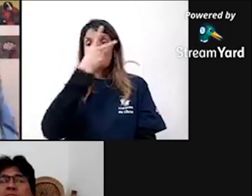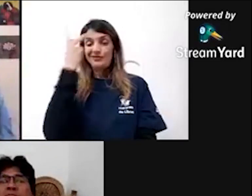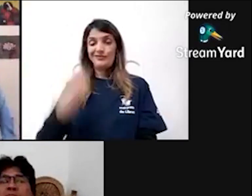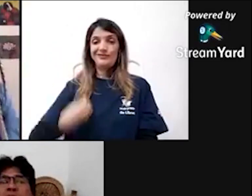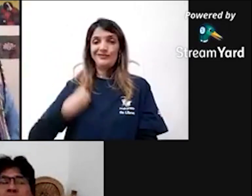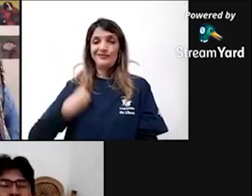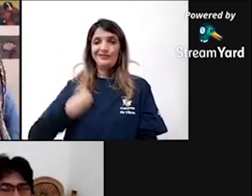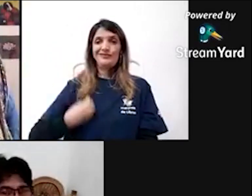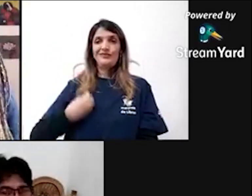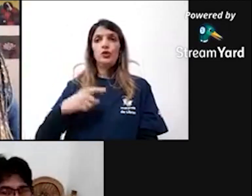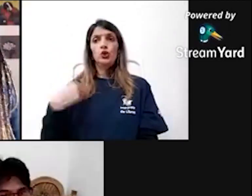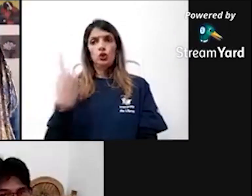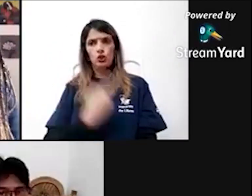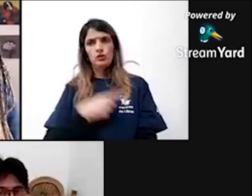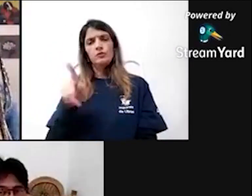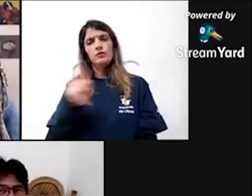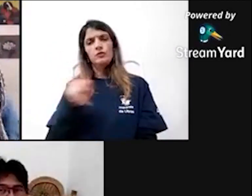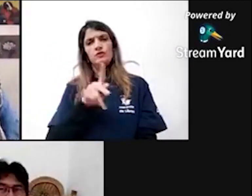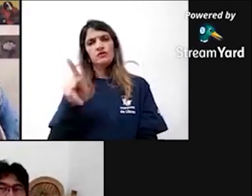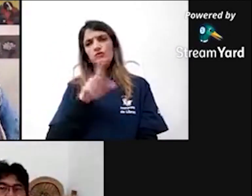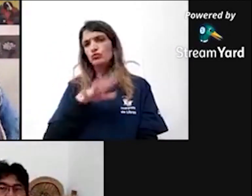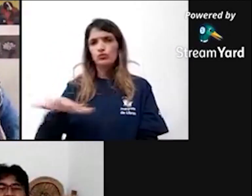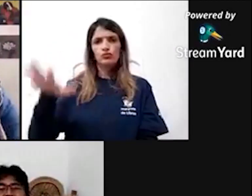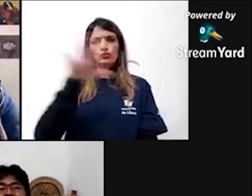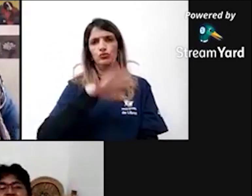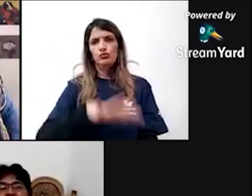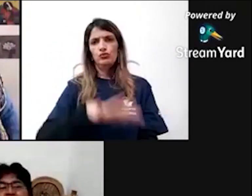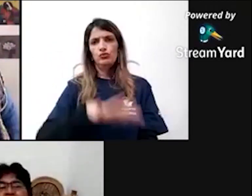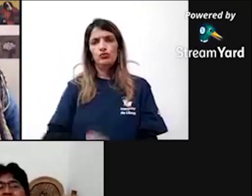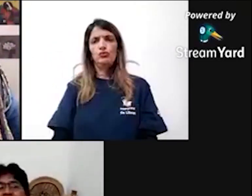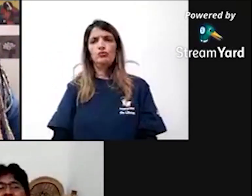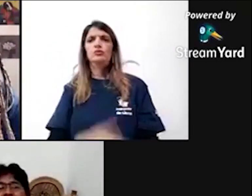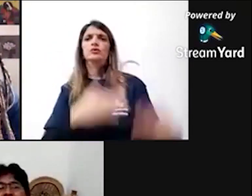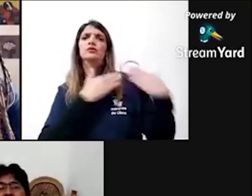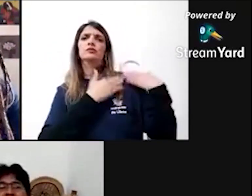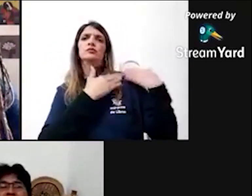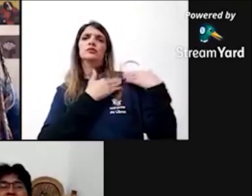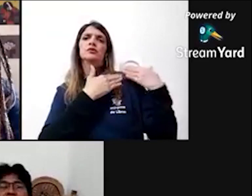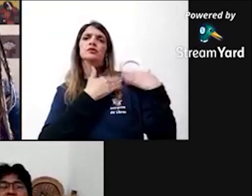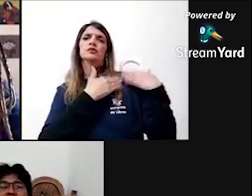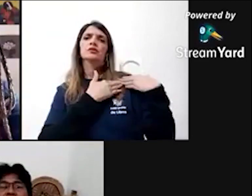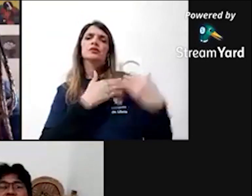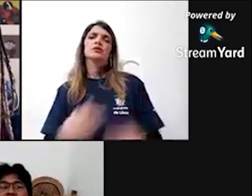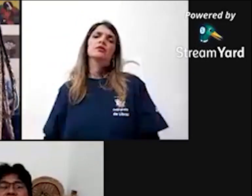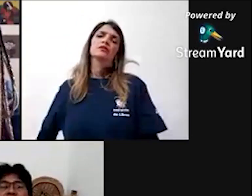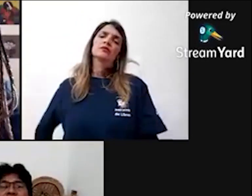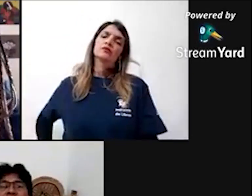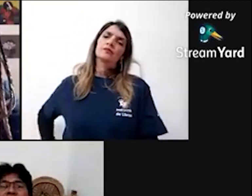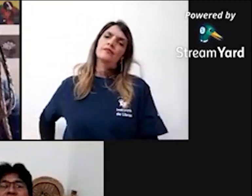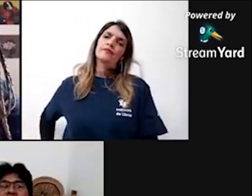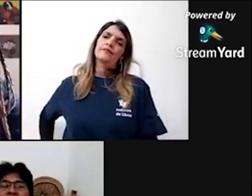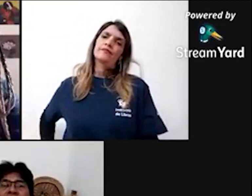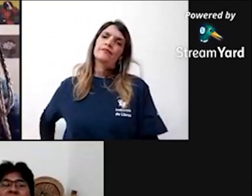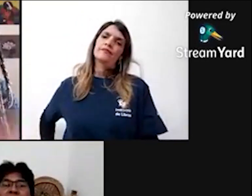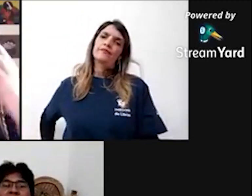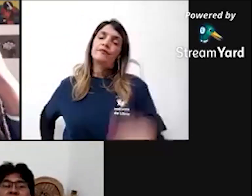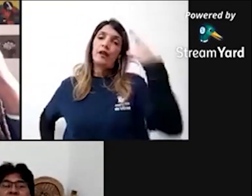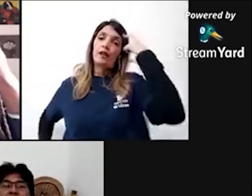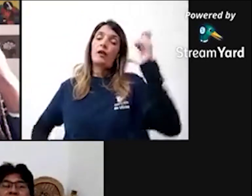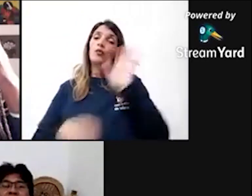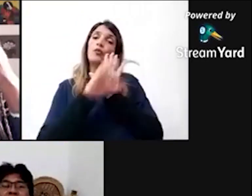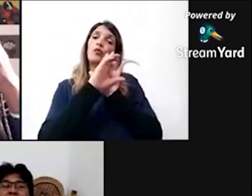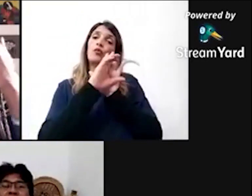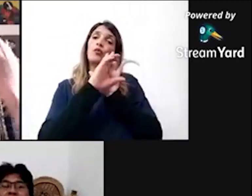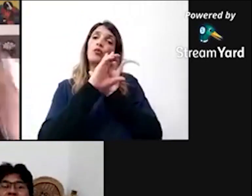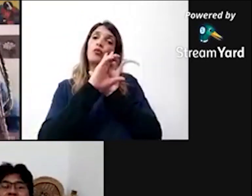nós, educadores, todos somos responsáveis, a partir da ideia do currículo, daquilo que o